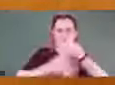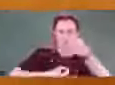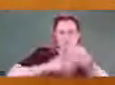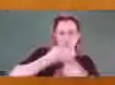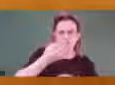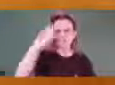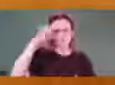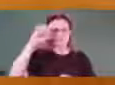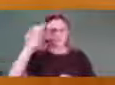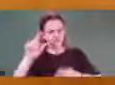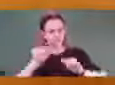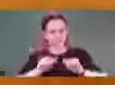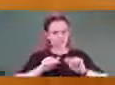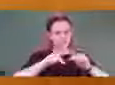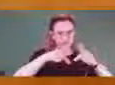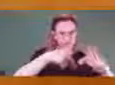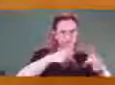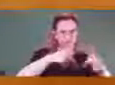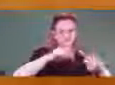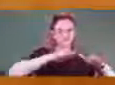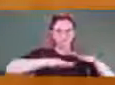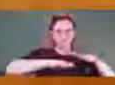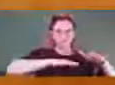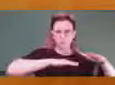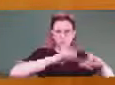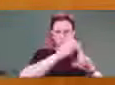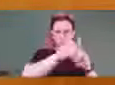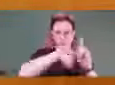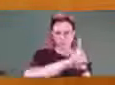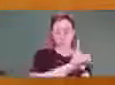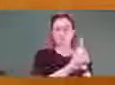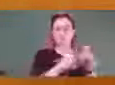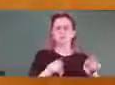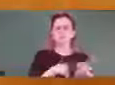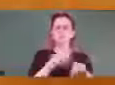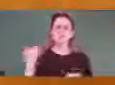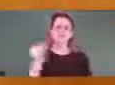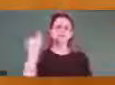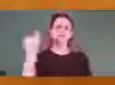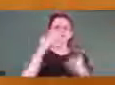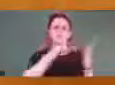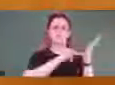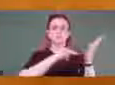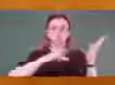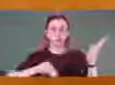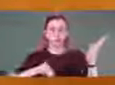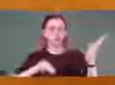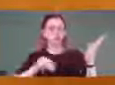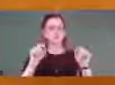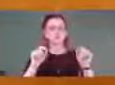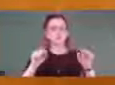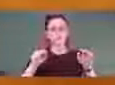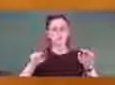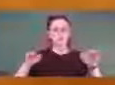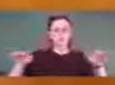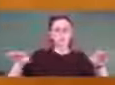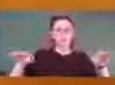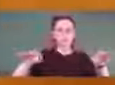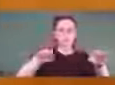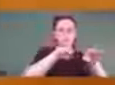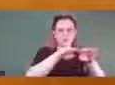dos movimentos sociais vamos falar da importância de se criar um modelo que Garanta igualdade liberdade